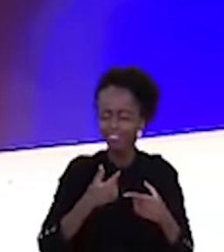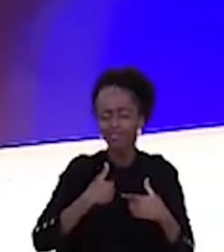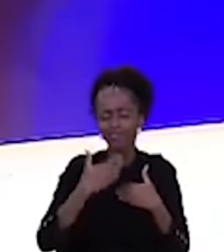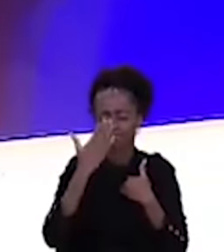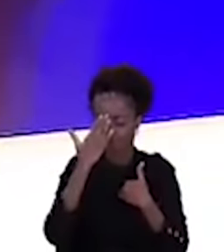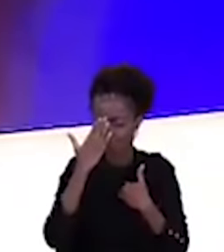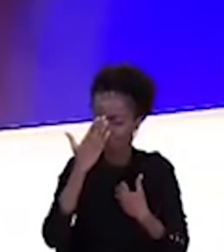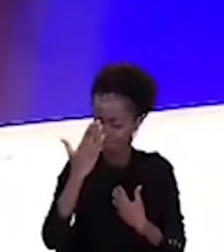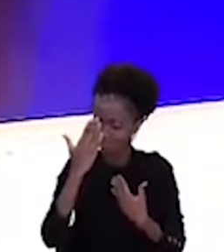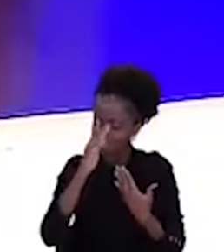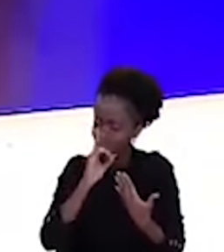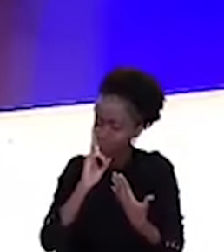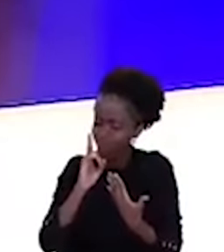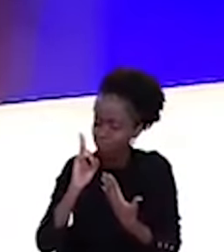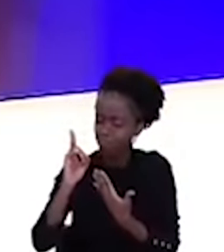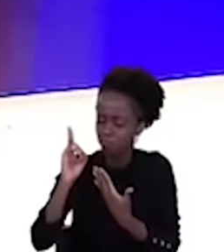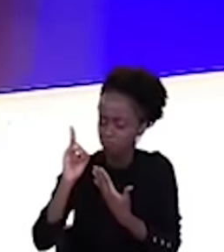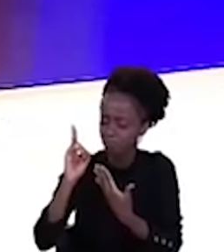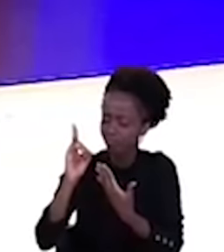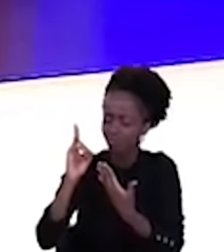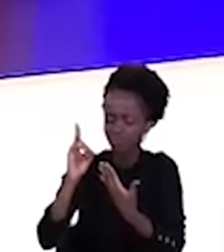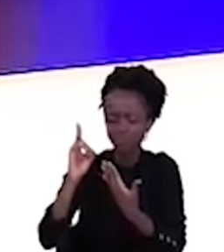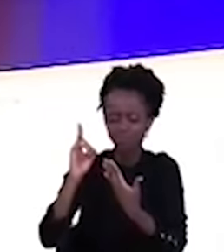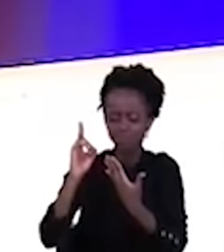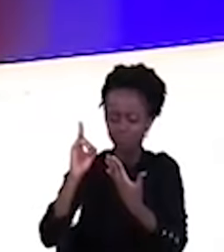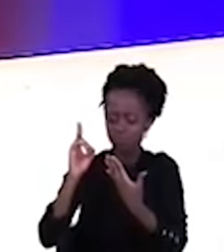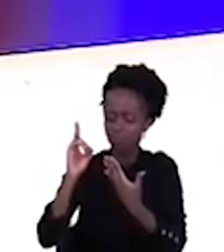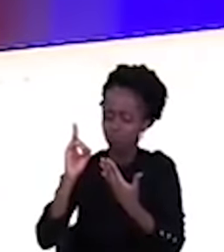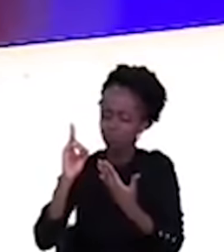Eu devo tanto a Ti,